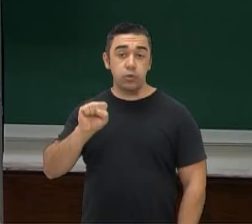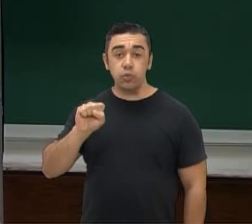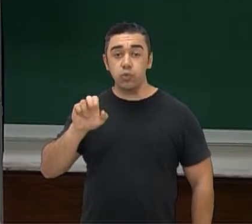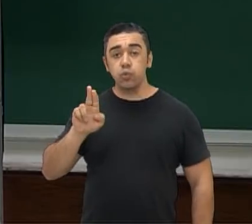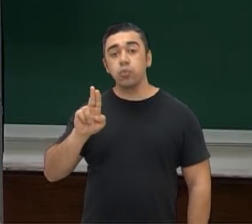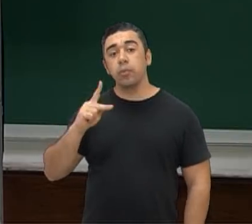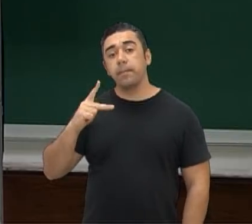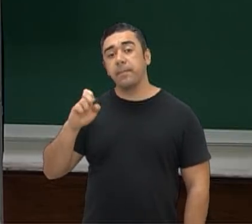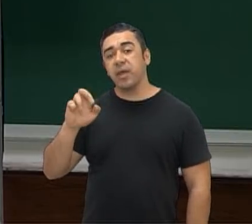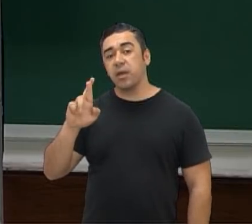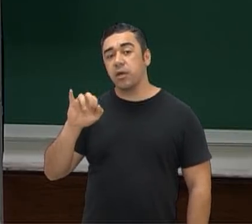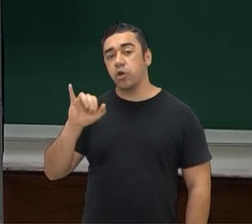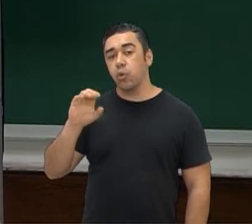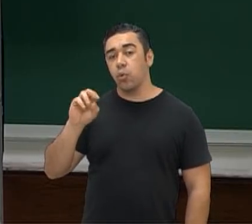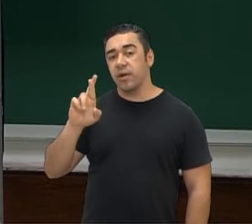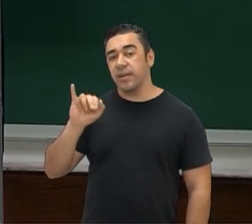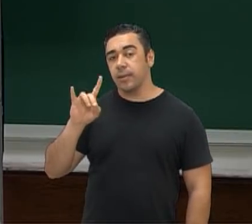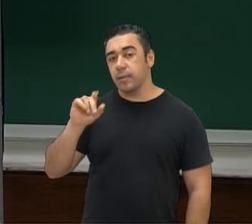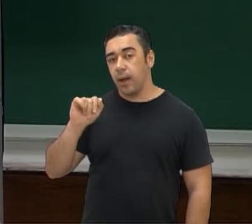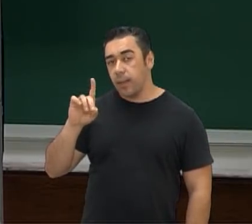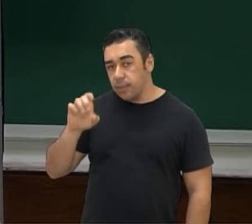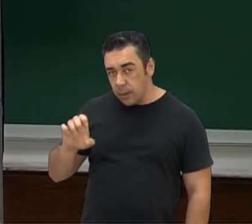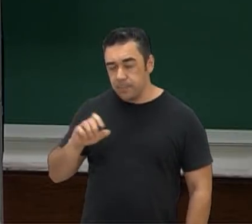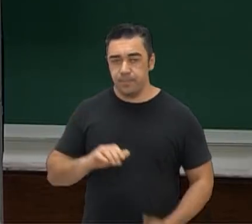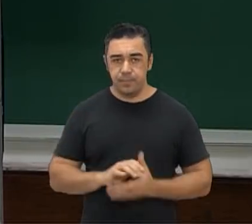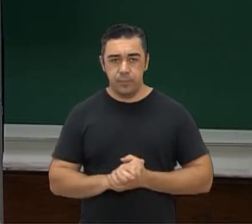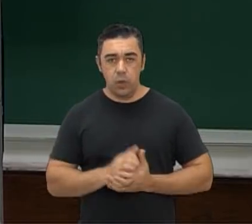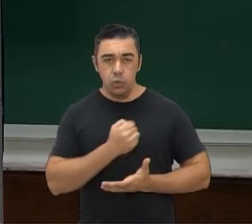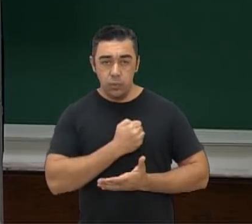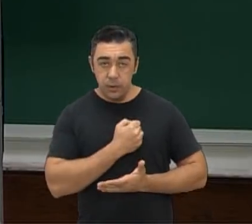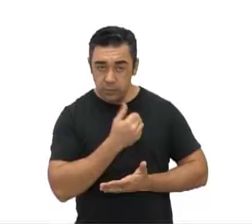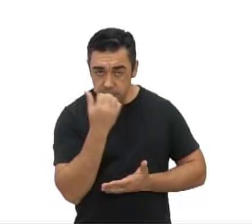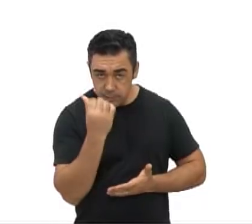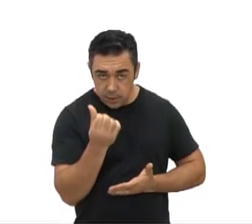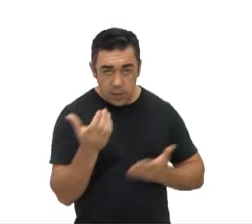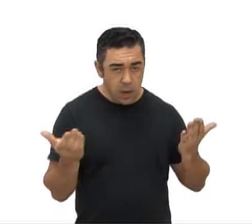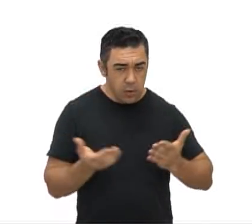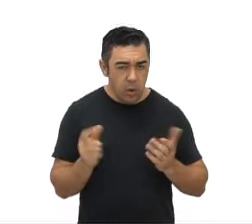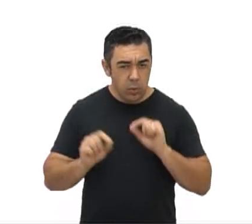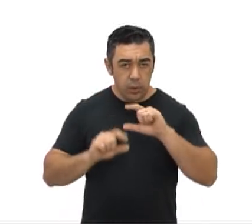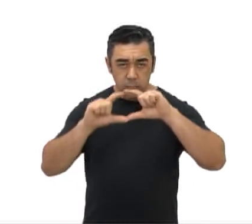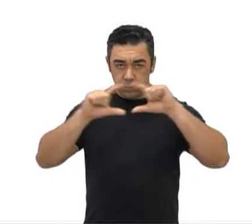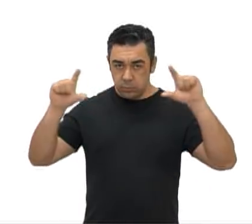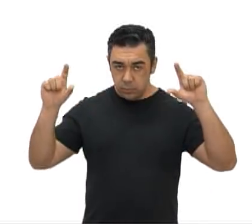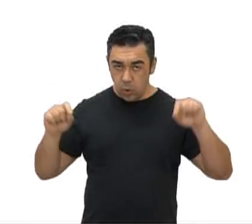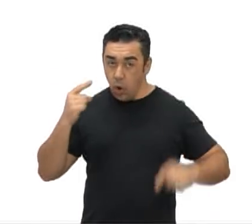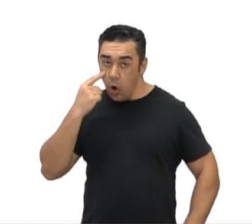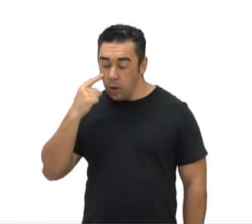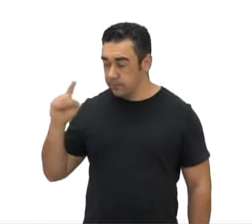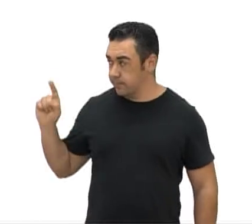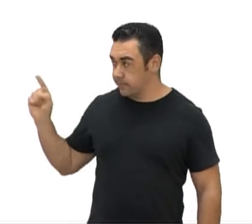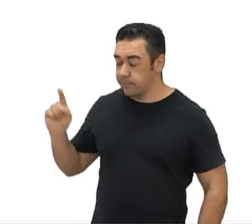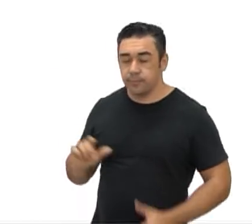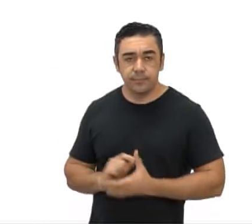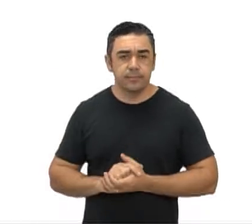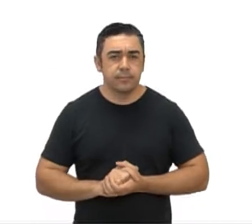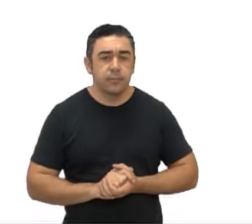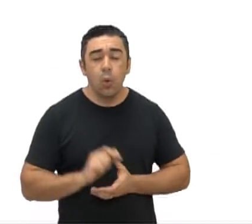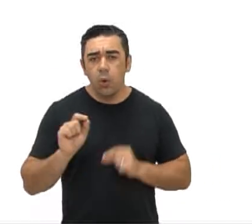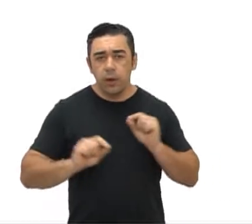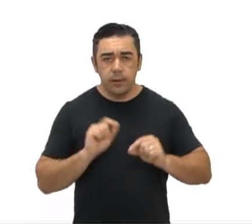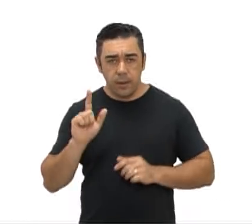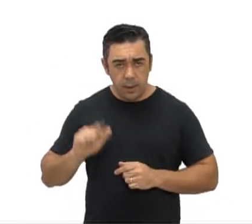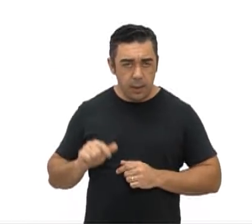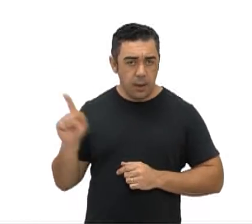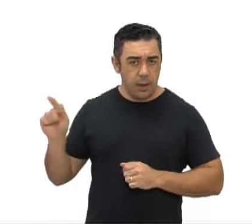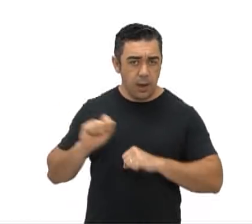de superioridade, ok? No exercício 6 agora, o enunciado é o seguinte, olhem lá. Considerando o grau